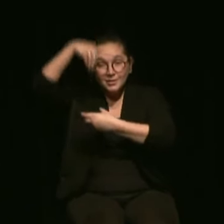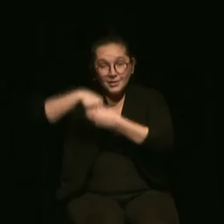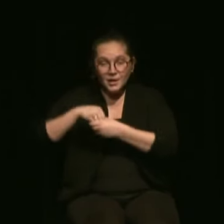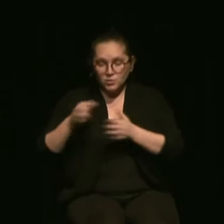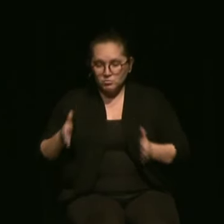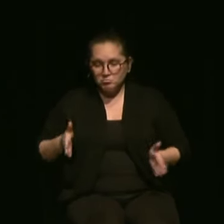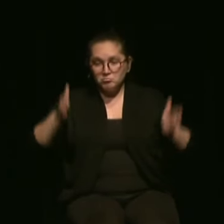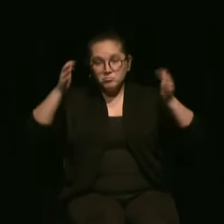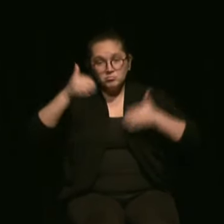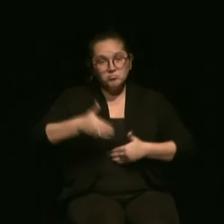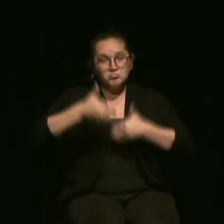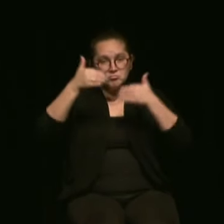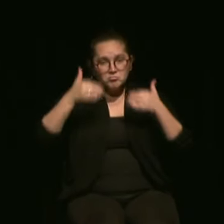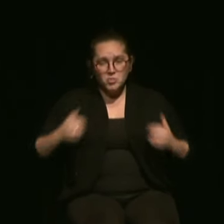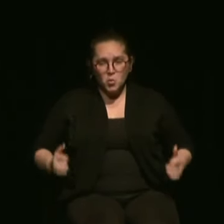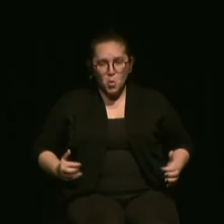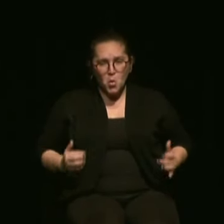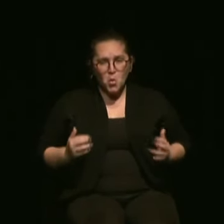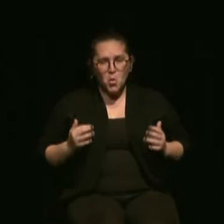gás.